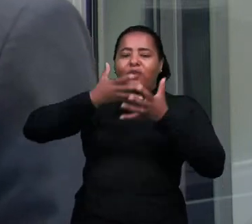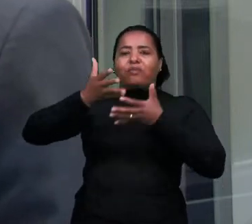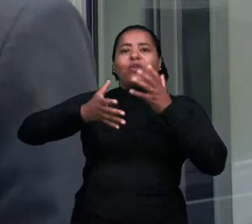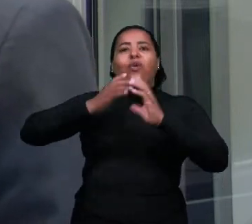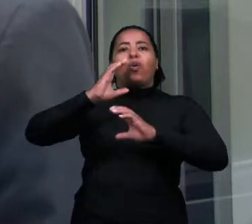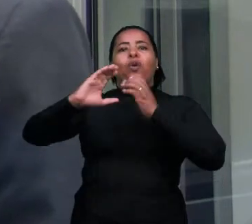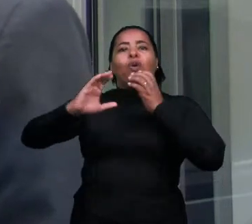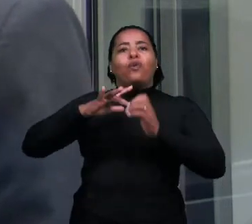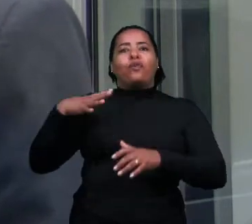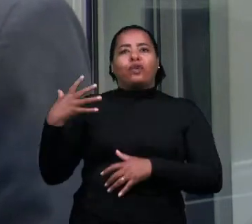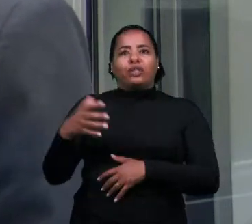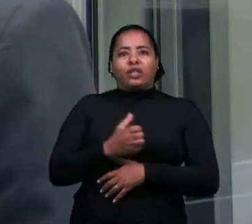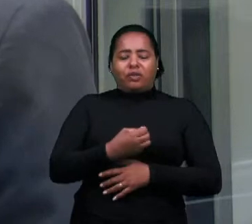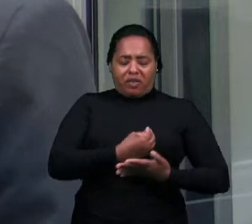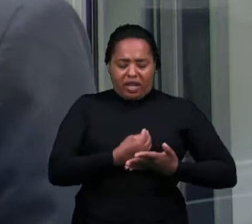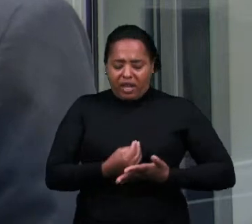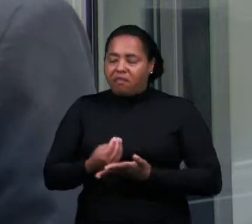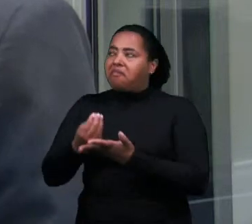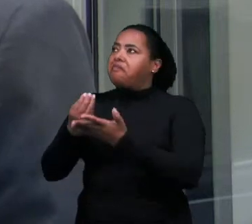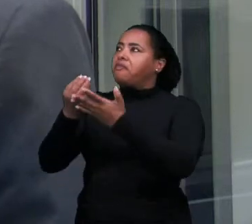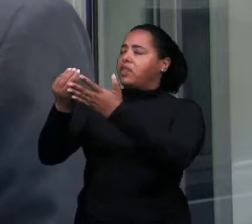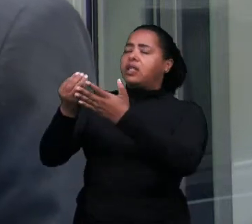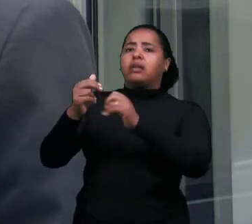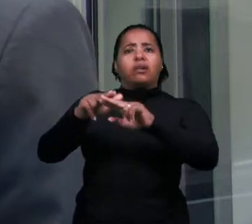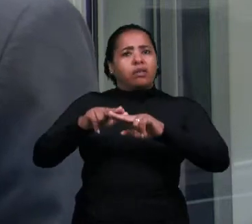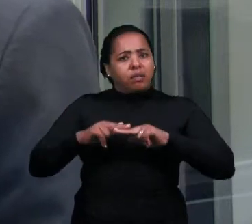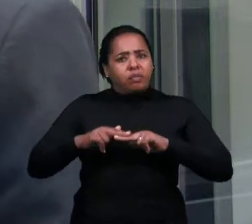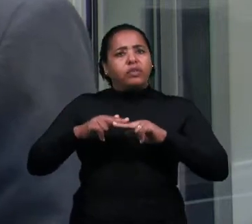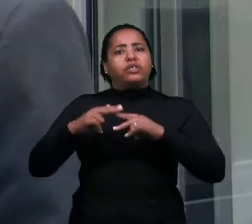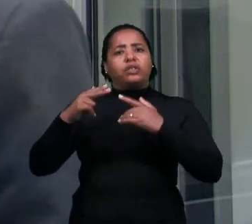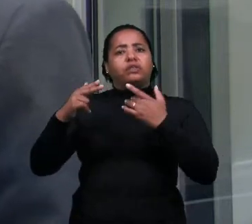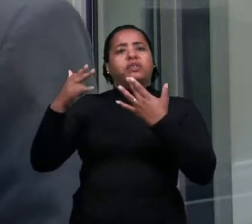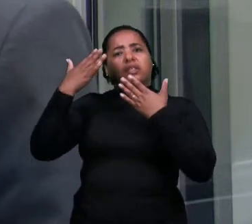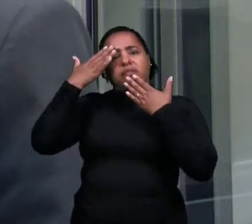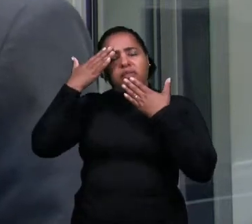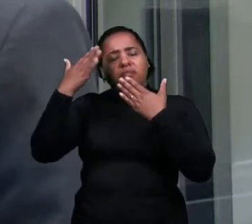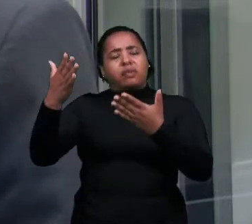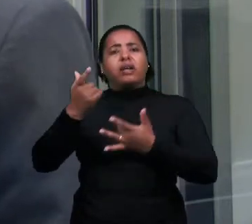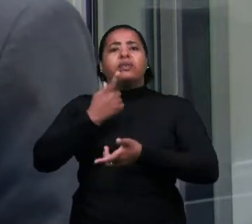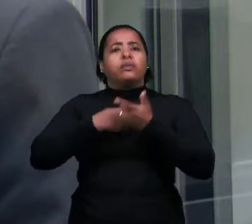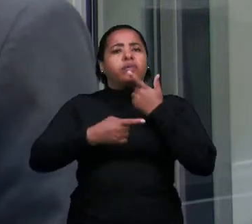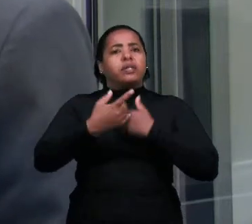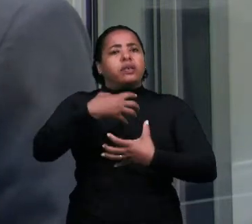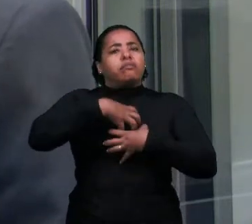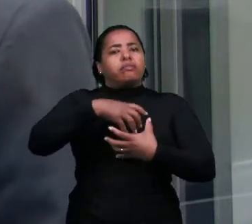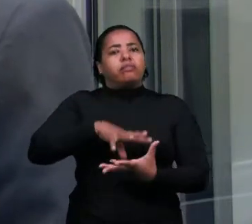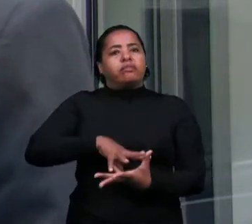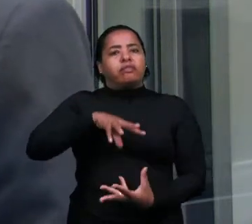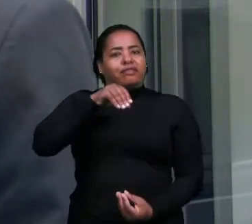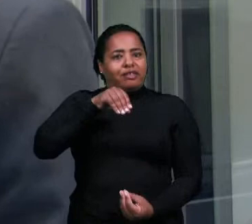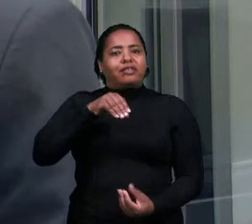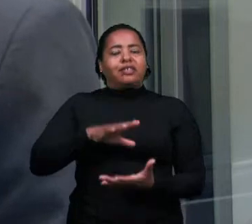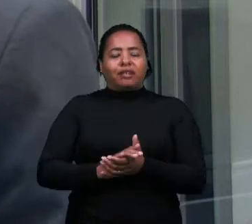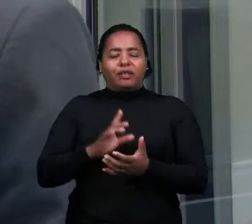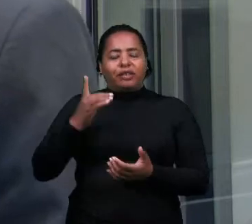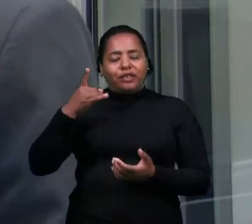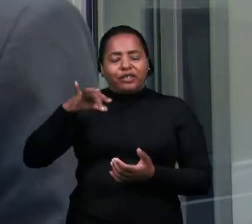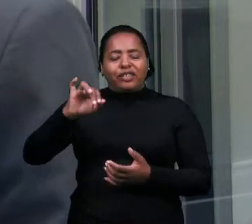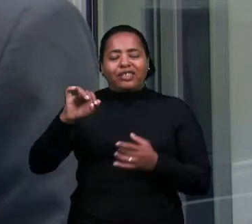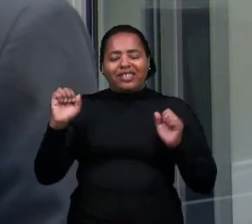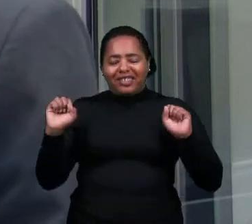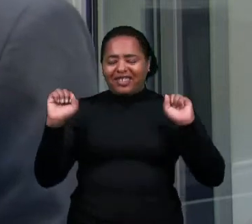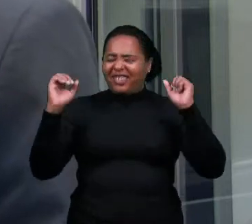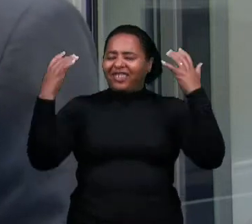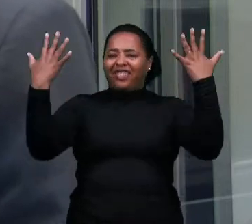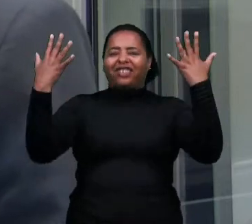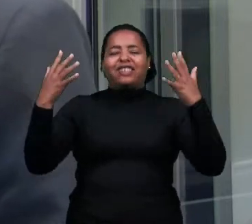vida e o seu motivo de glorificação, aquilo que era o desejo da alma dele. Então é um dia de festa, foi